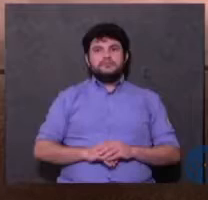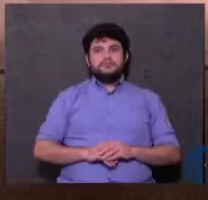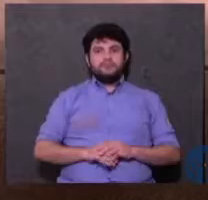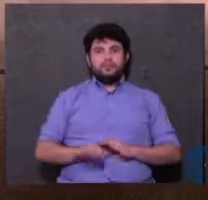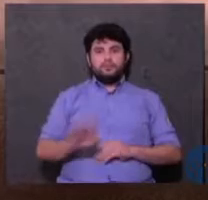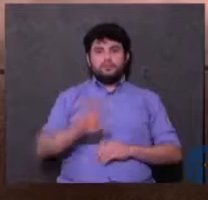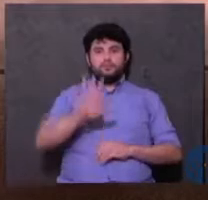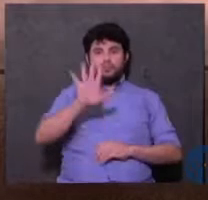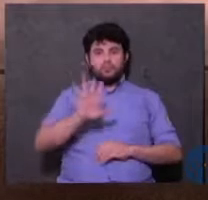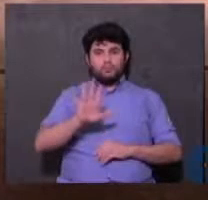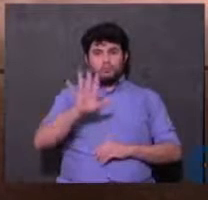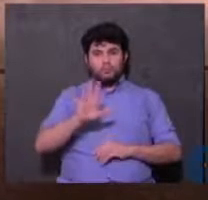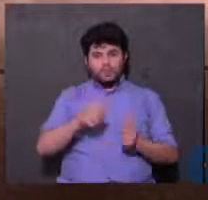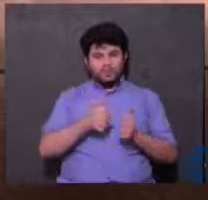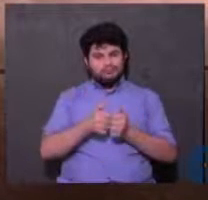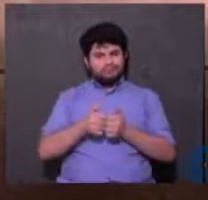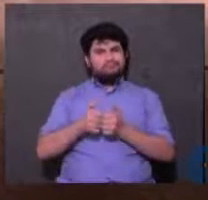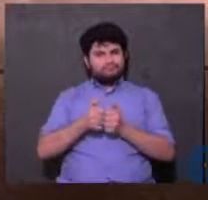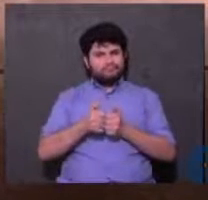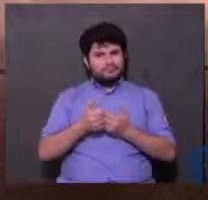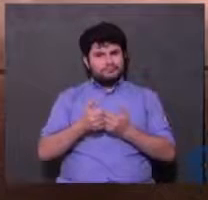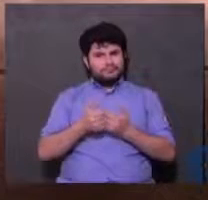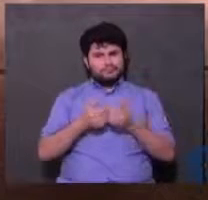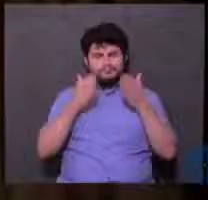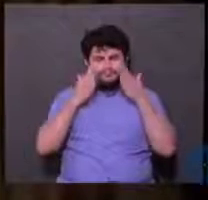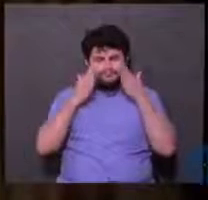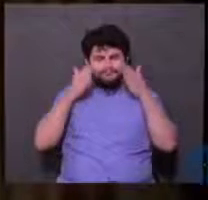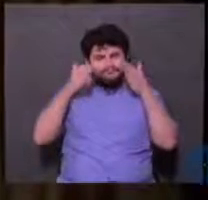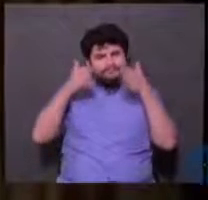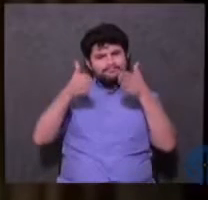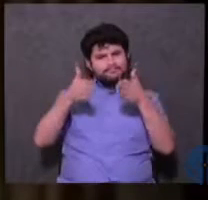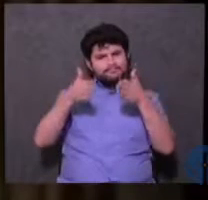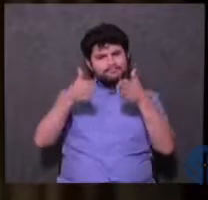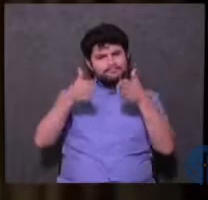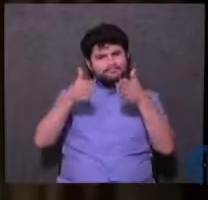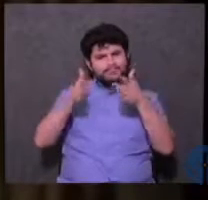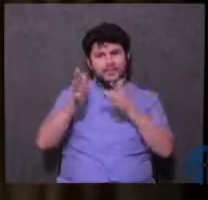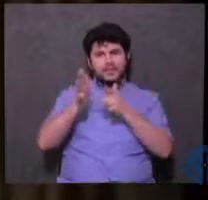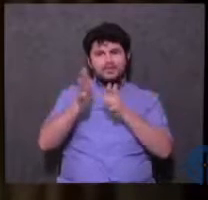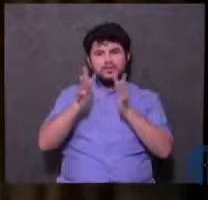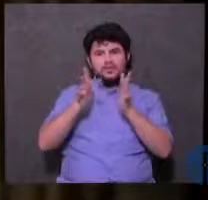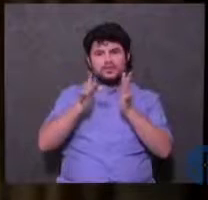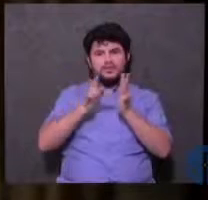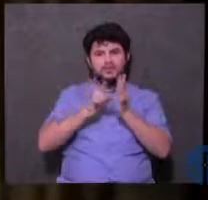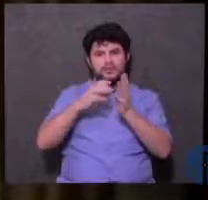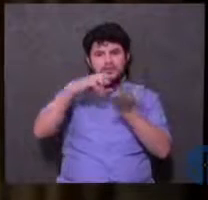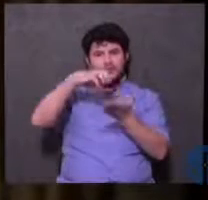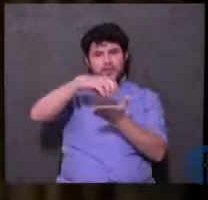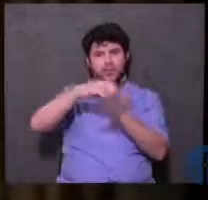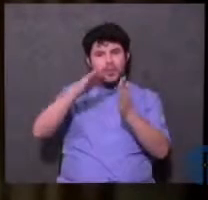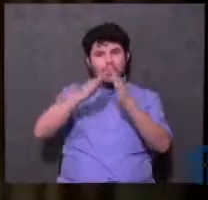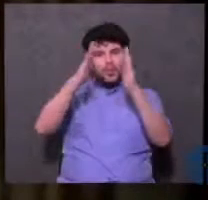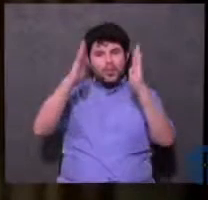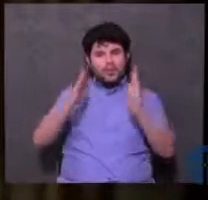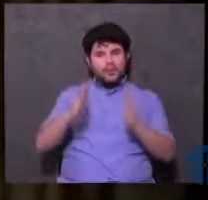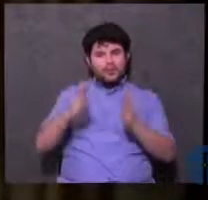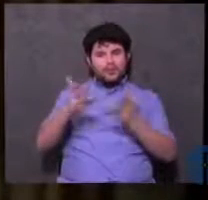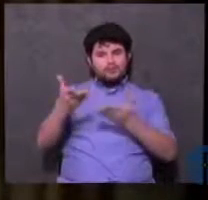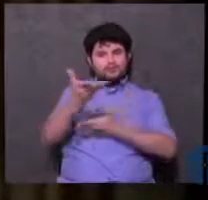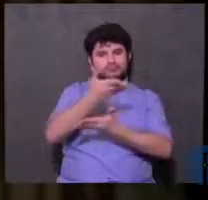No quinto mistério, meditamos no encontro de Jesus no templo entre os doutores da